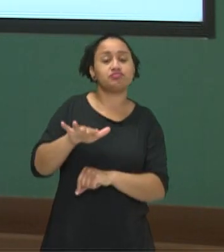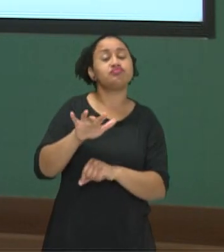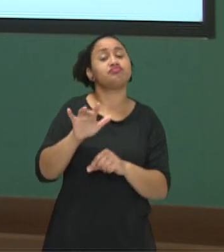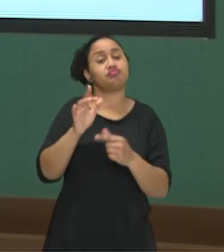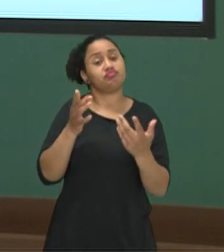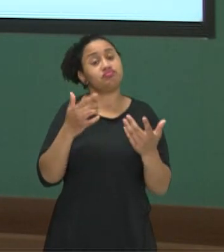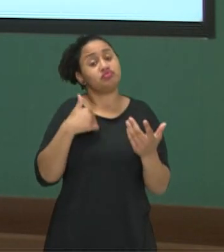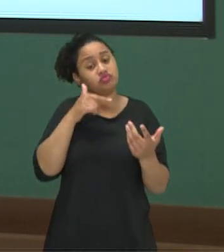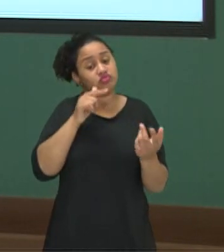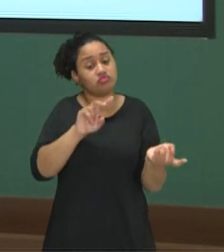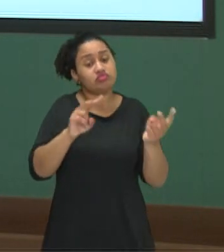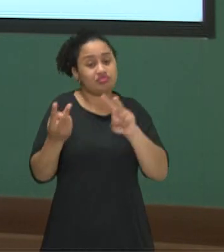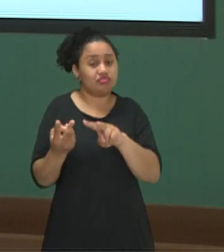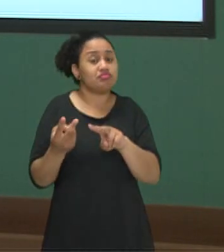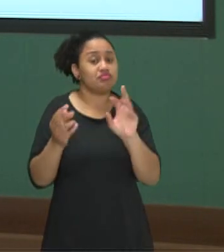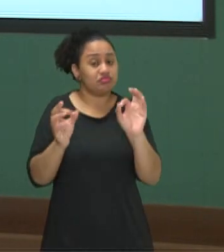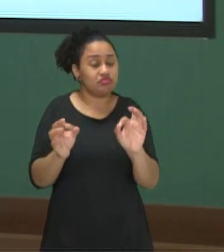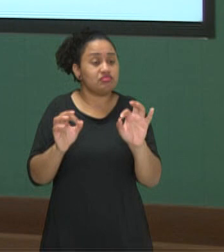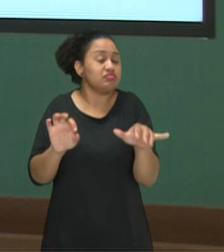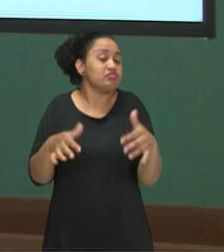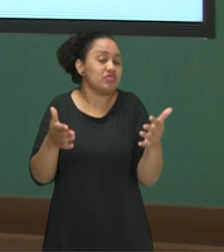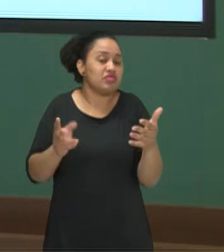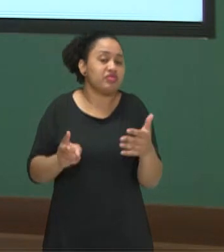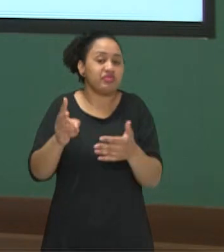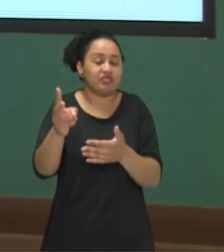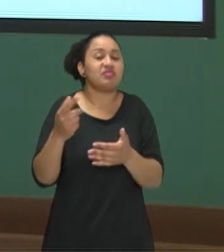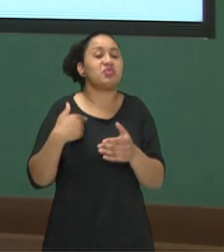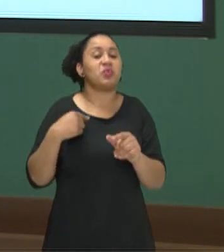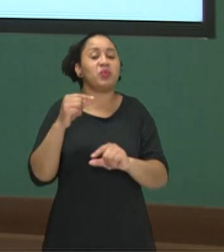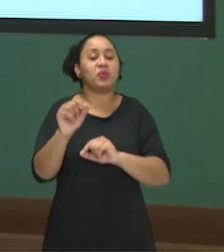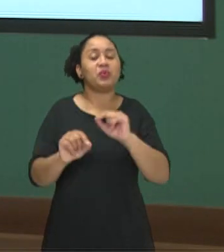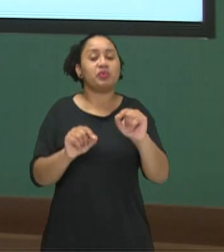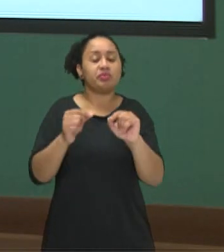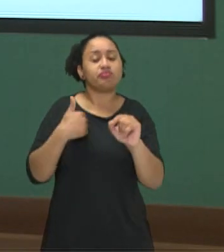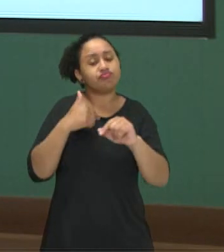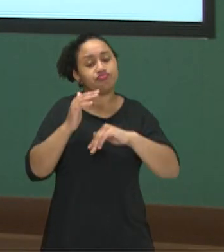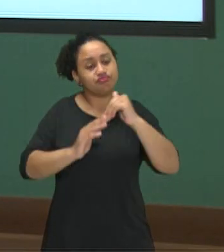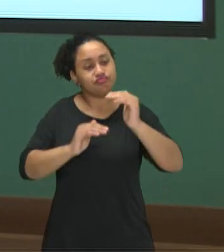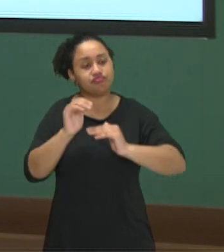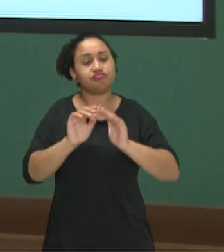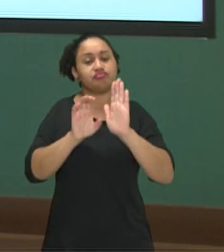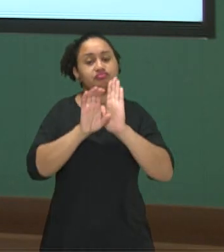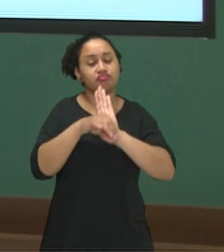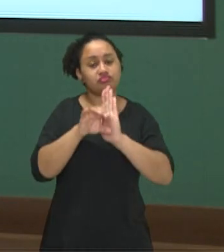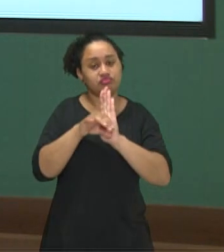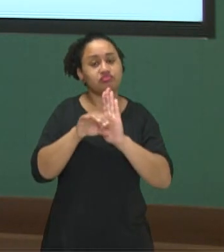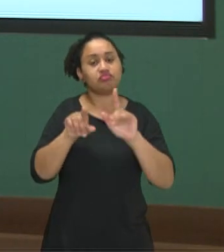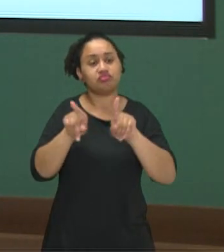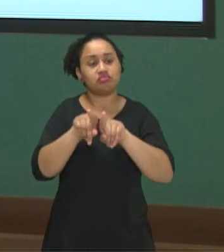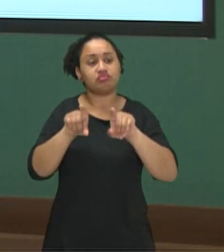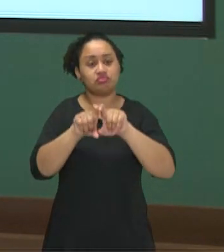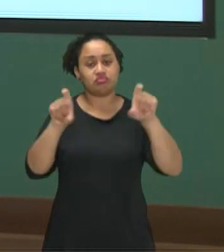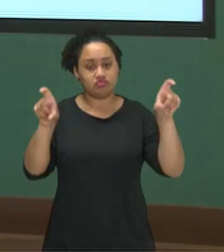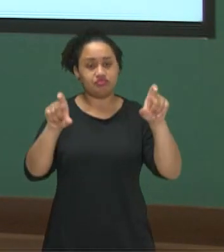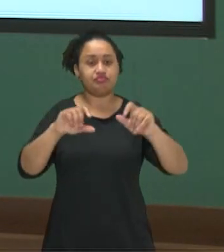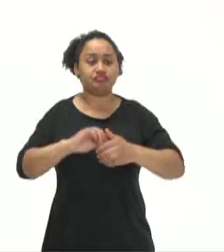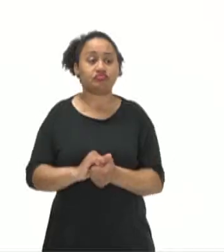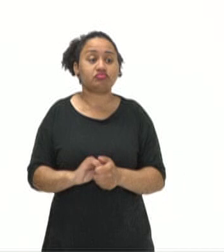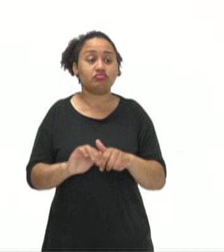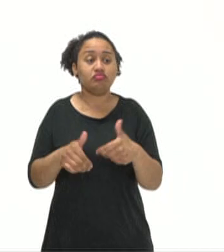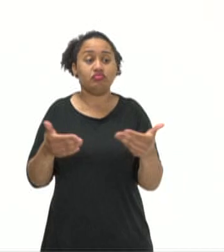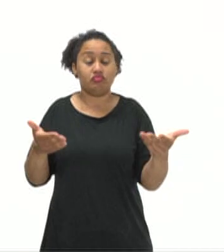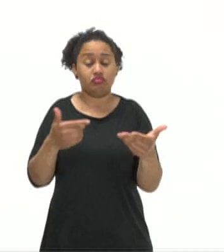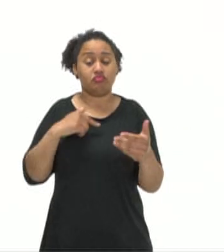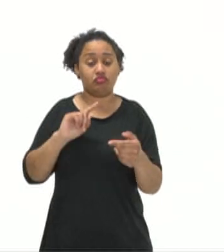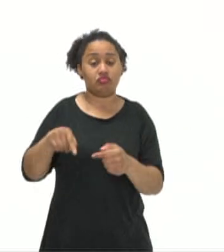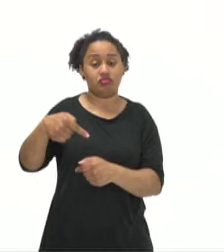você traduziu, tá? Então, vamos para frente para continuar exercitando esse conceito de equação. Daqui a